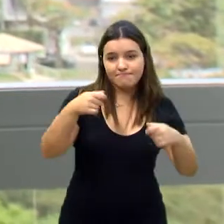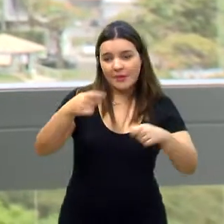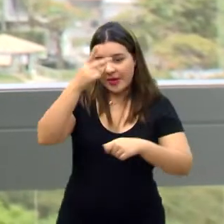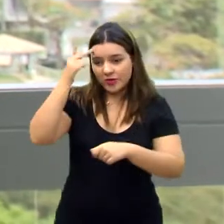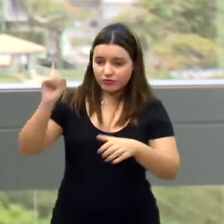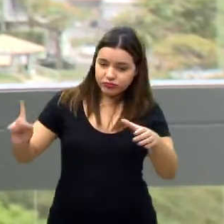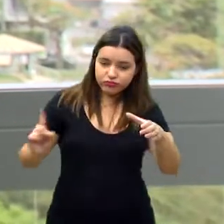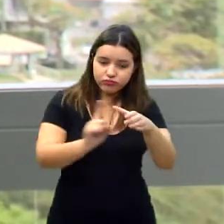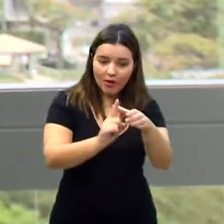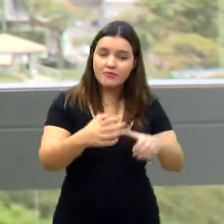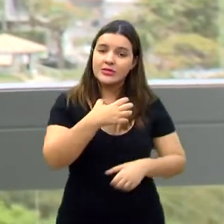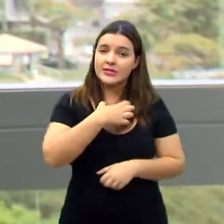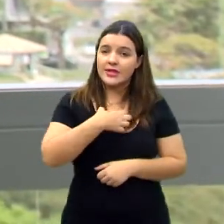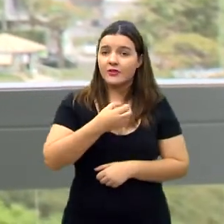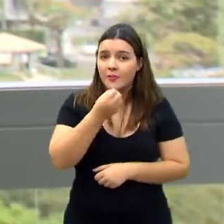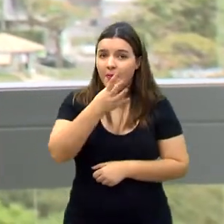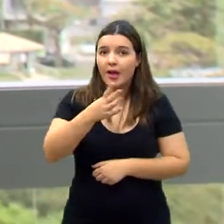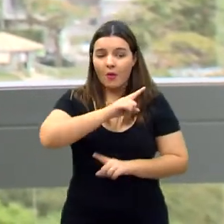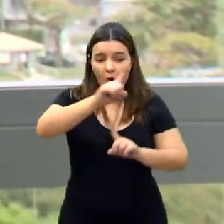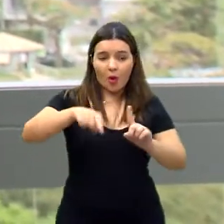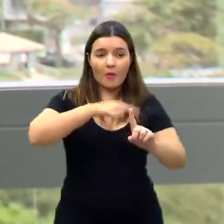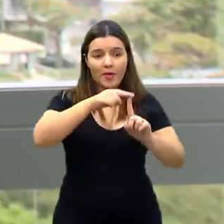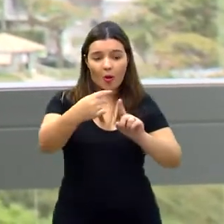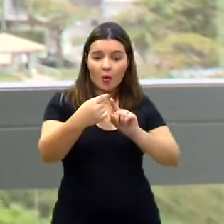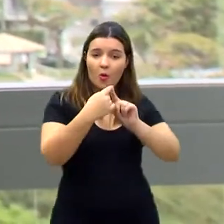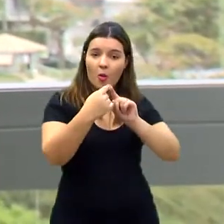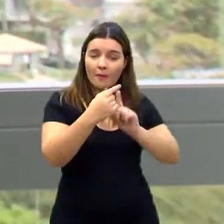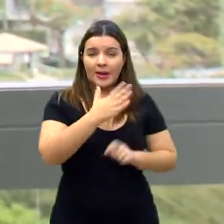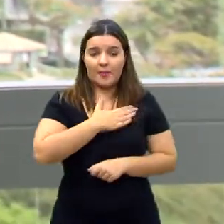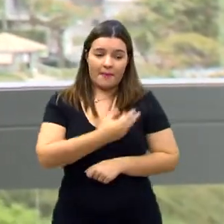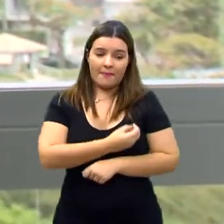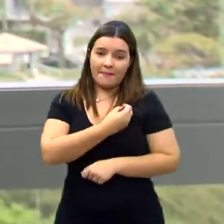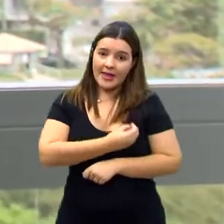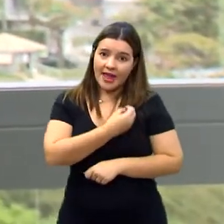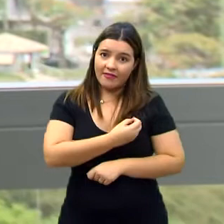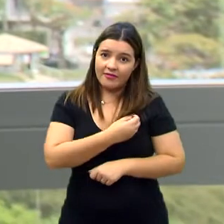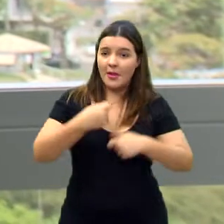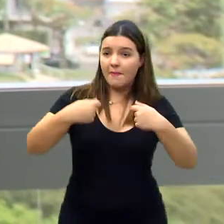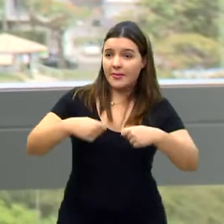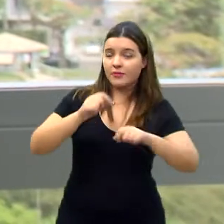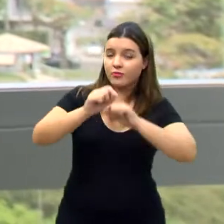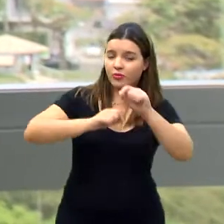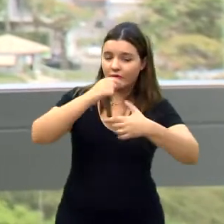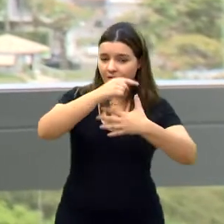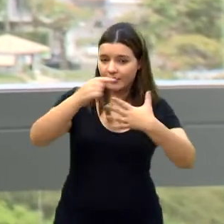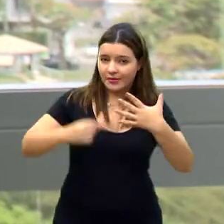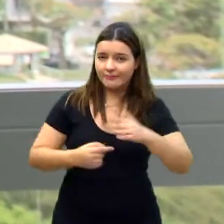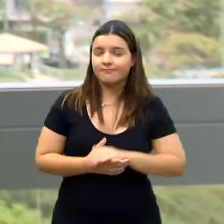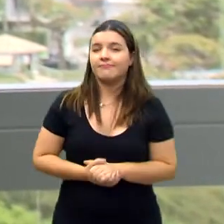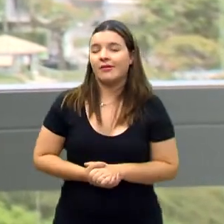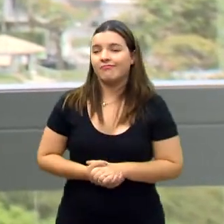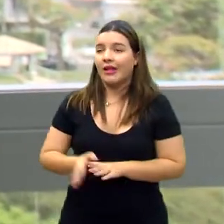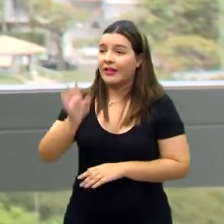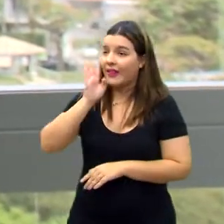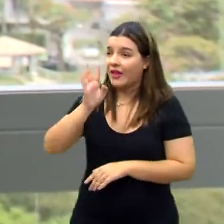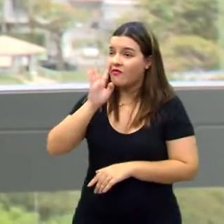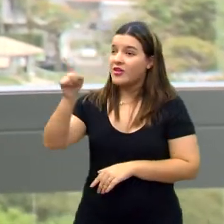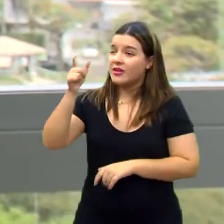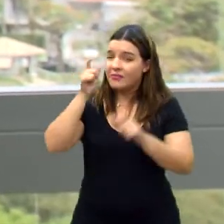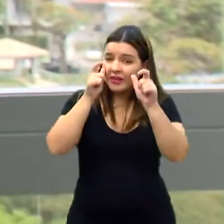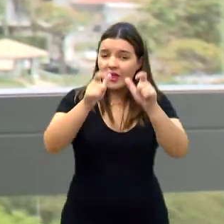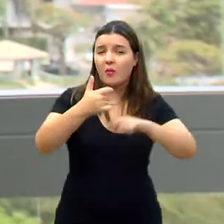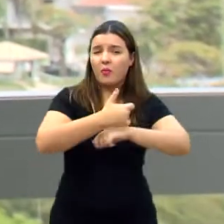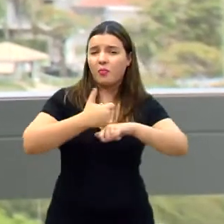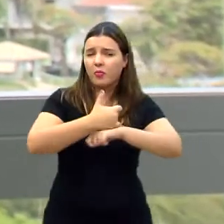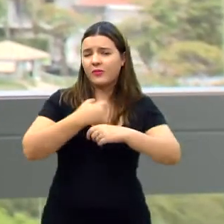e apropriados por objetivo final e para essas a utilizar o espaço como você se interessou por essa profissão Carol